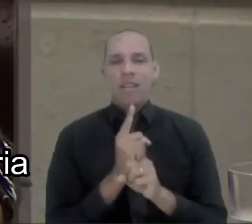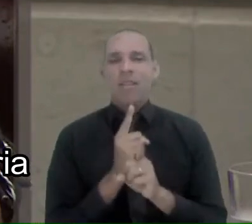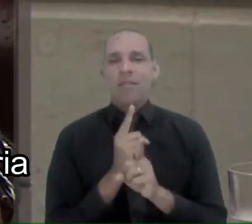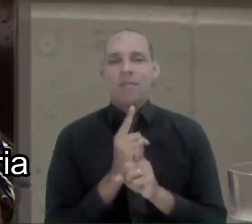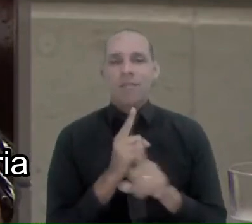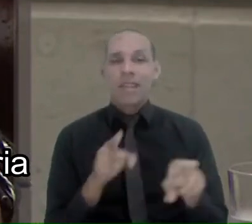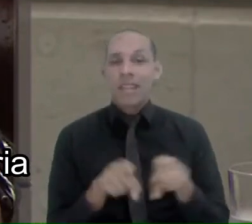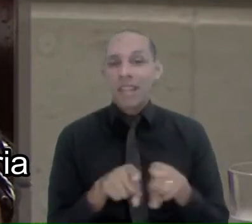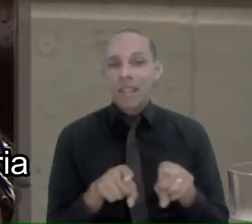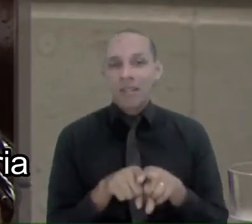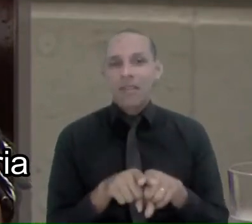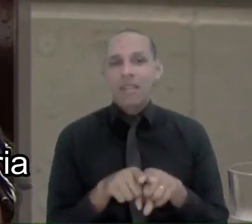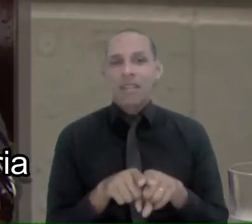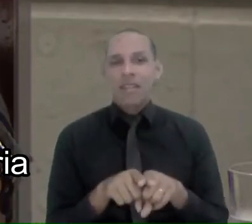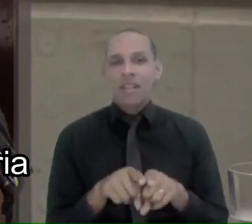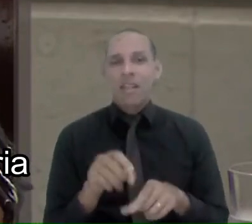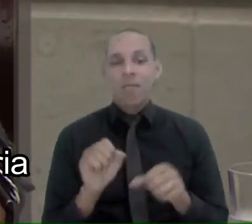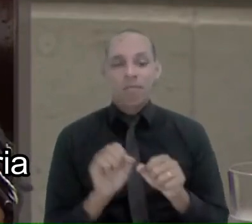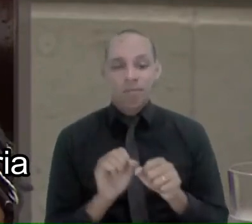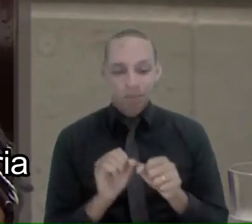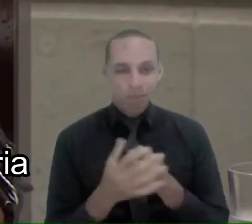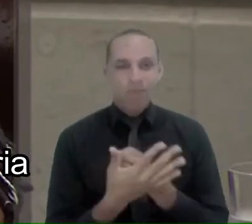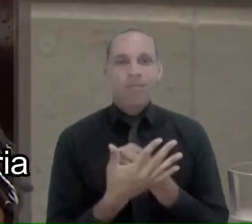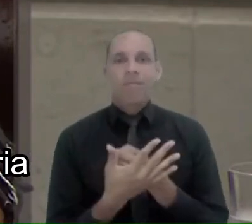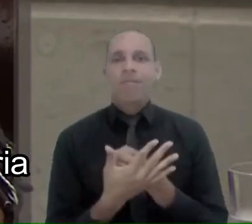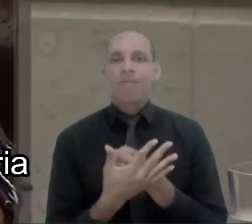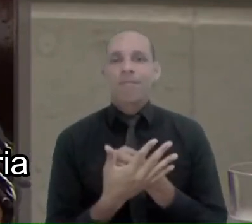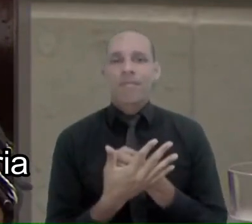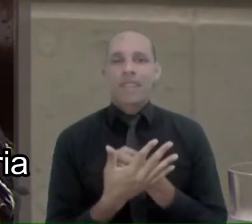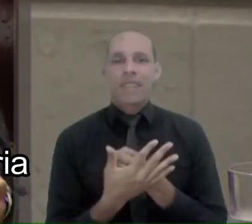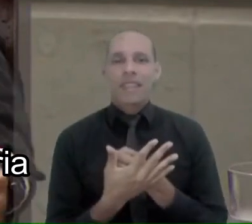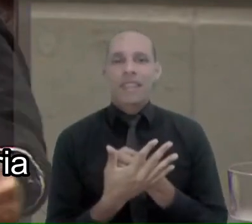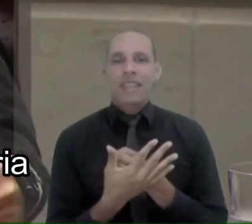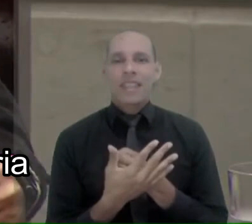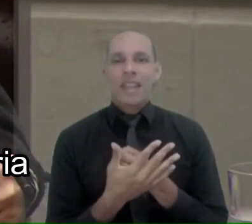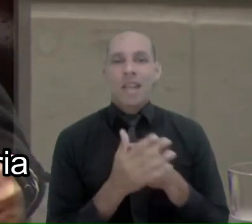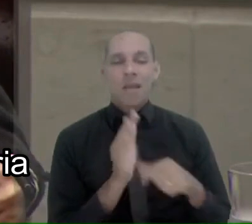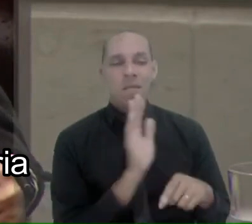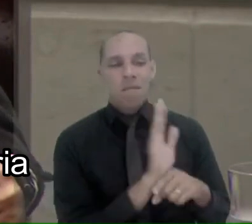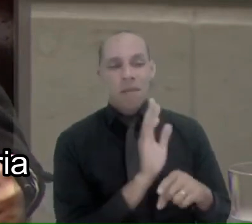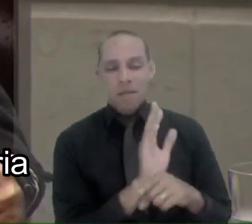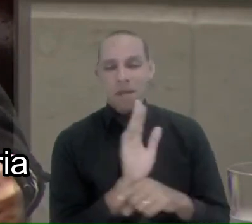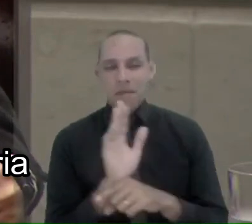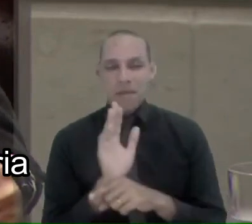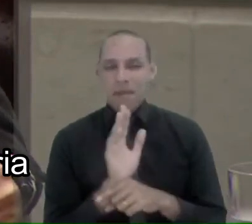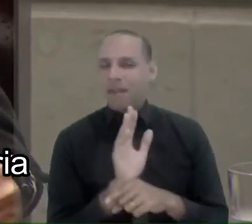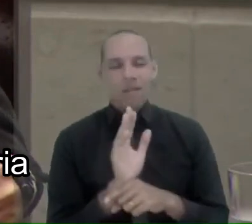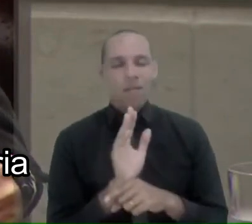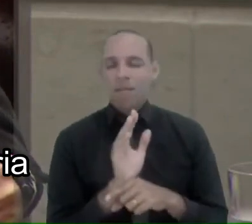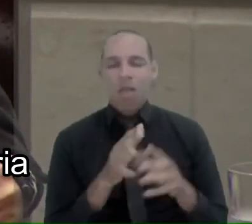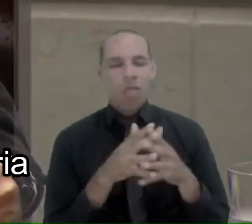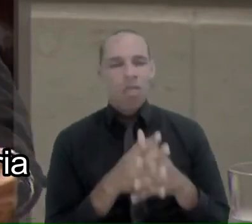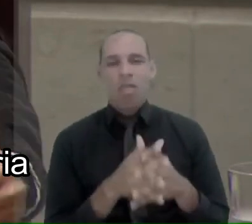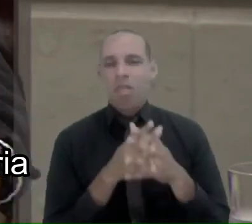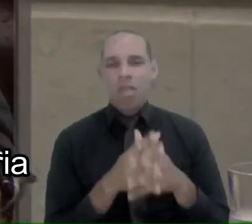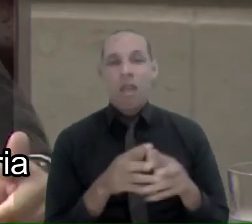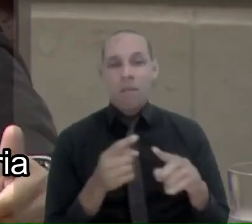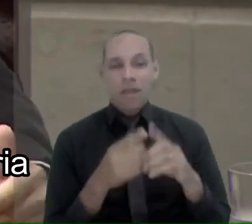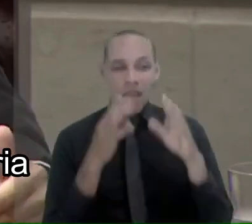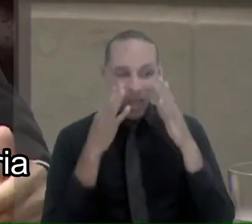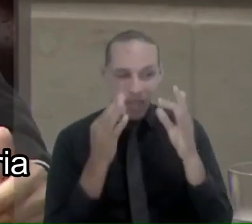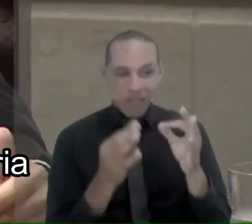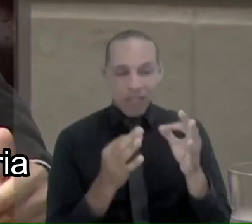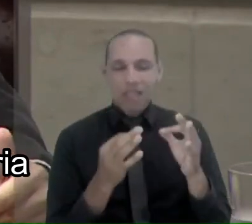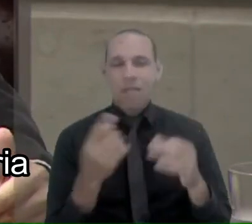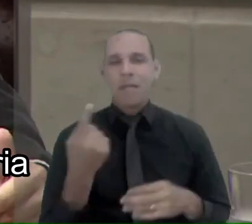um cenário de Covid-19 com seu plano de contingência que, em muito, atrapalhou as atividades da atenção primária nas